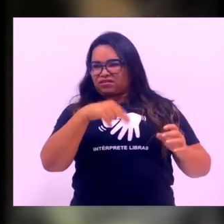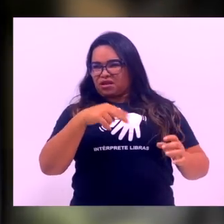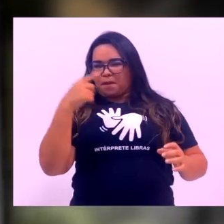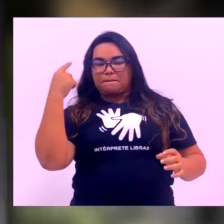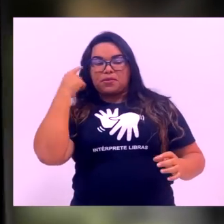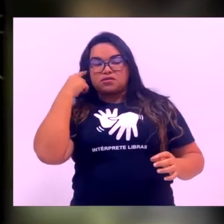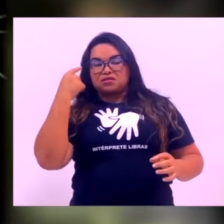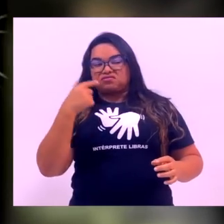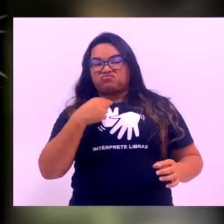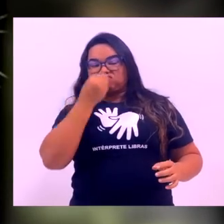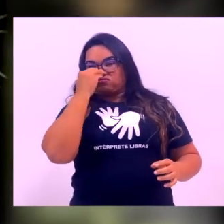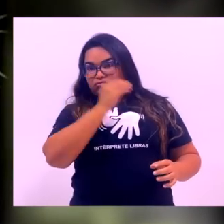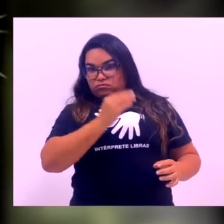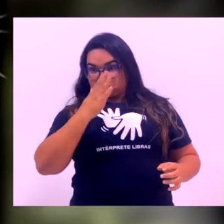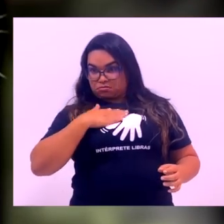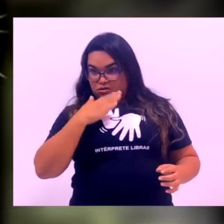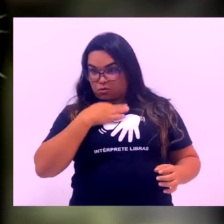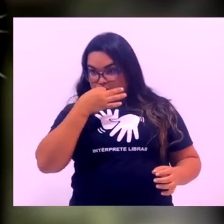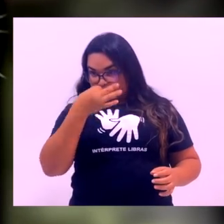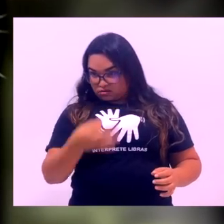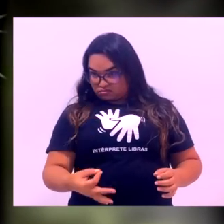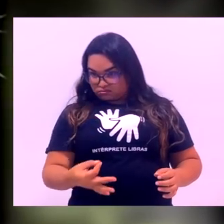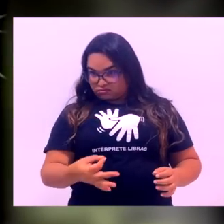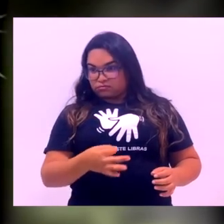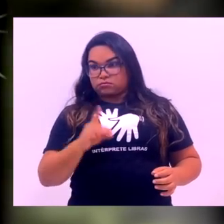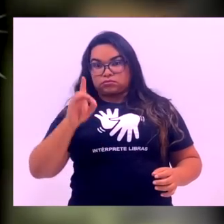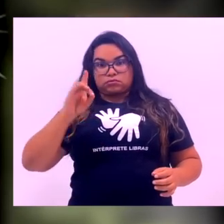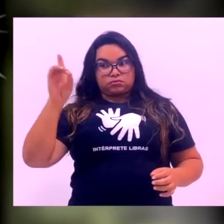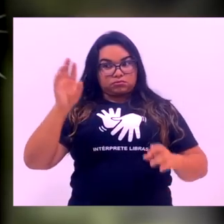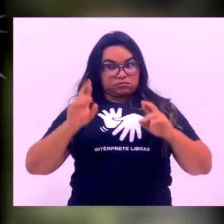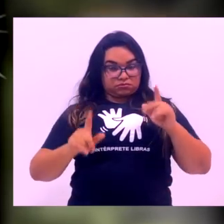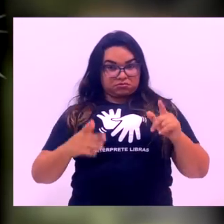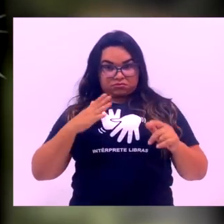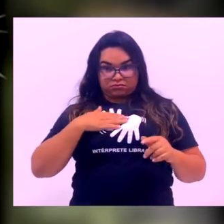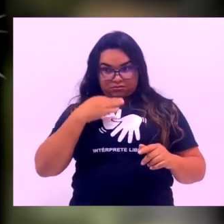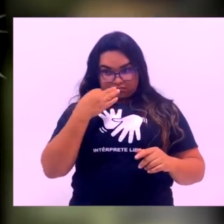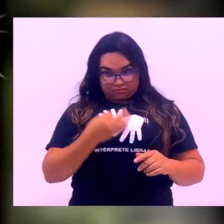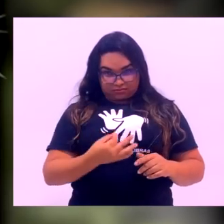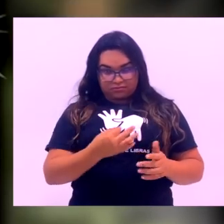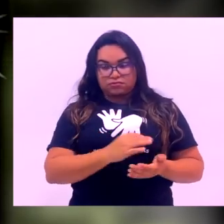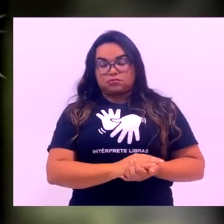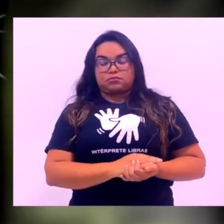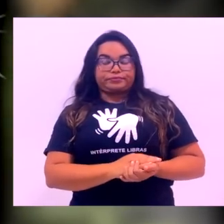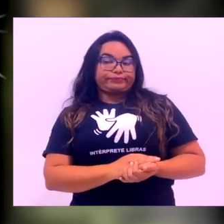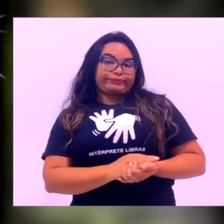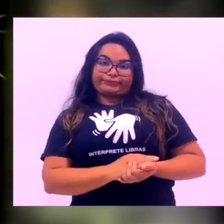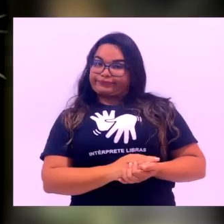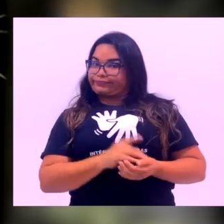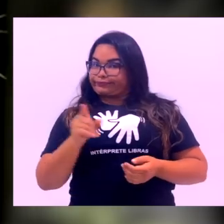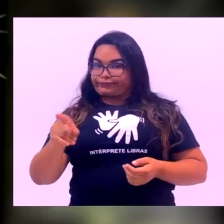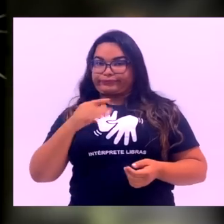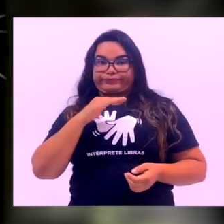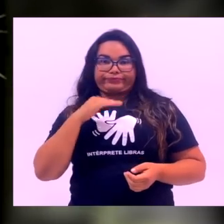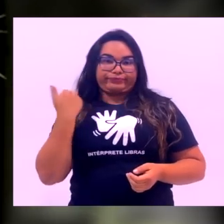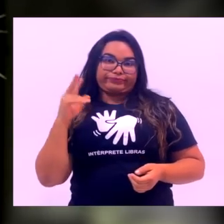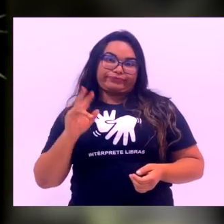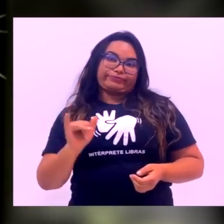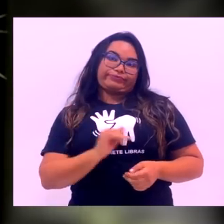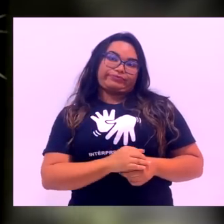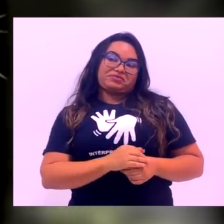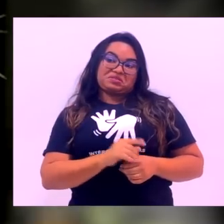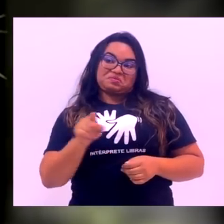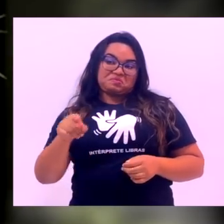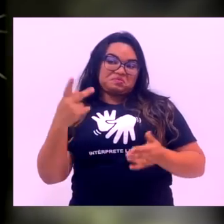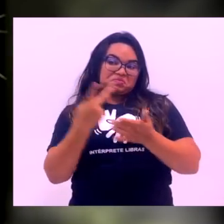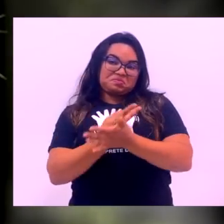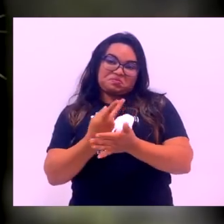dizendo: eu farei isso do meu modo, e tu, Deus, não terás qualquer influência sobre isto, você vai morrer